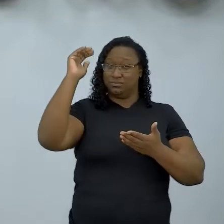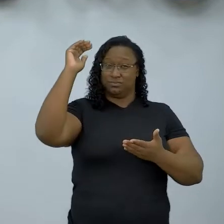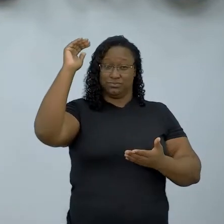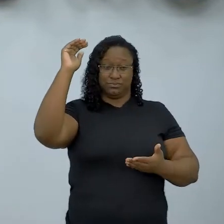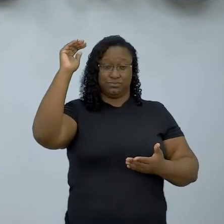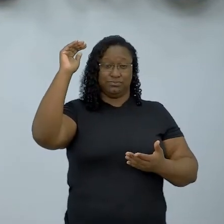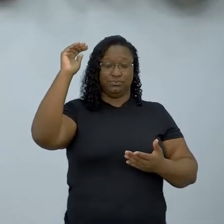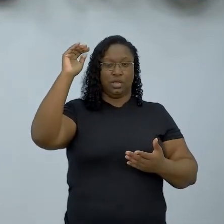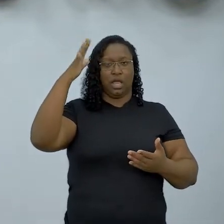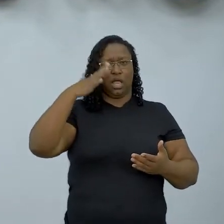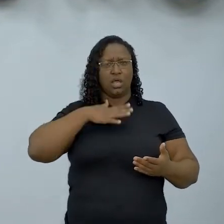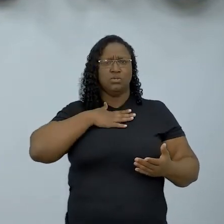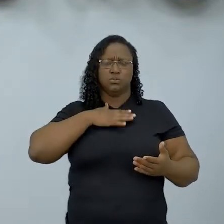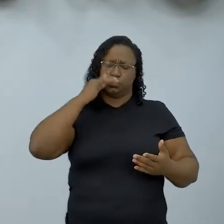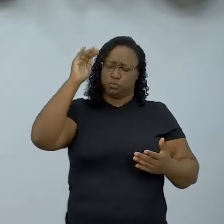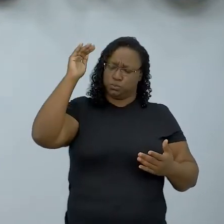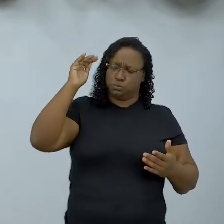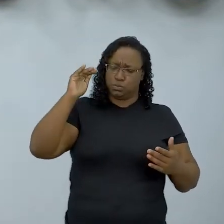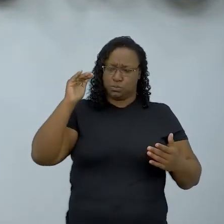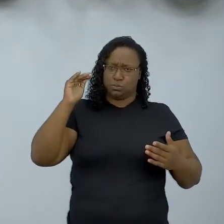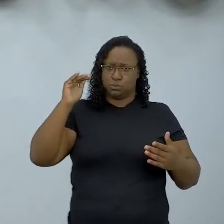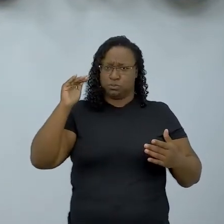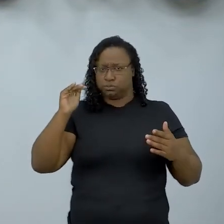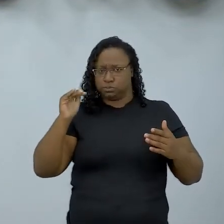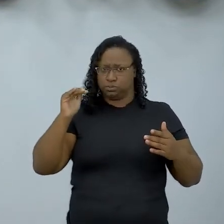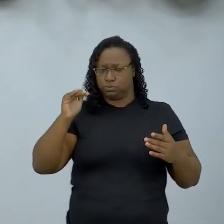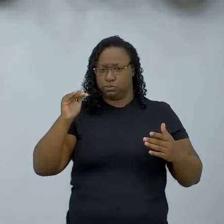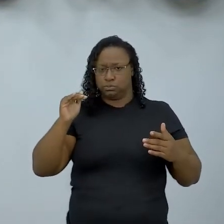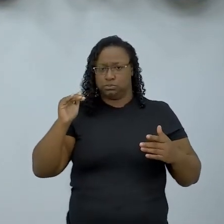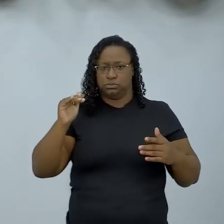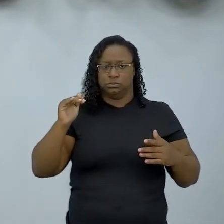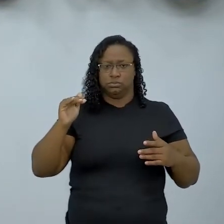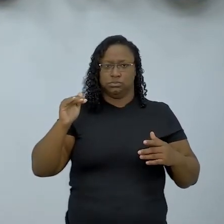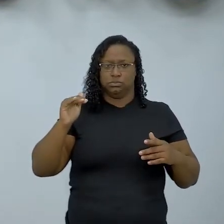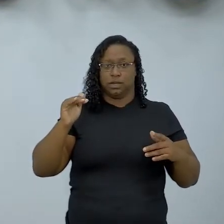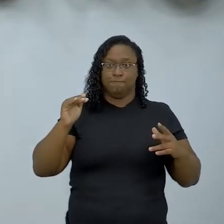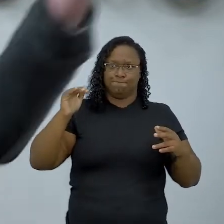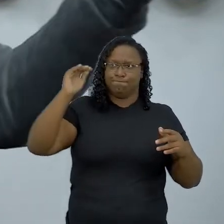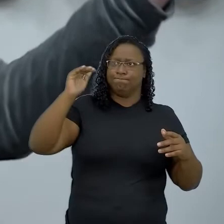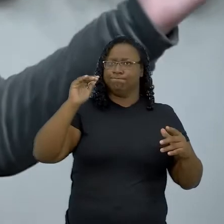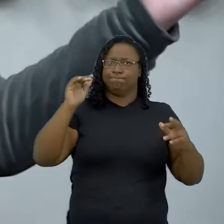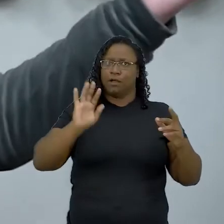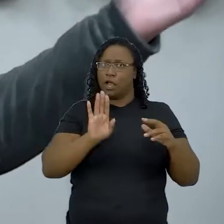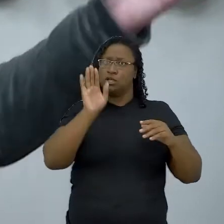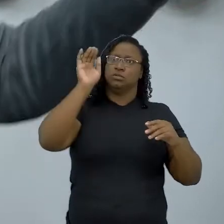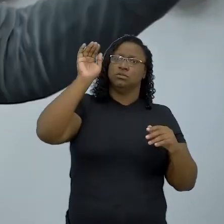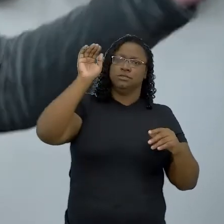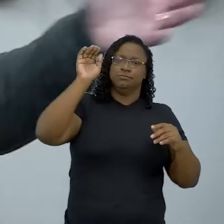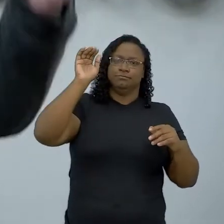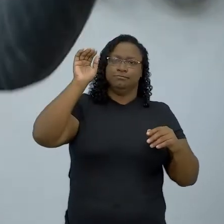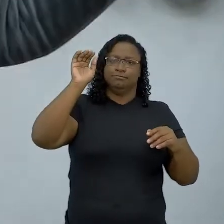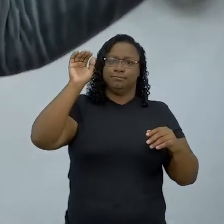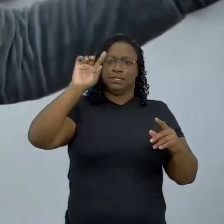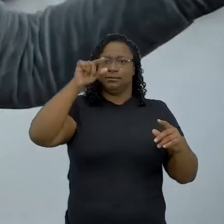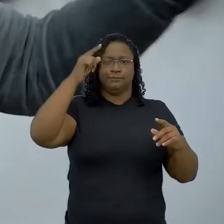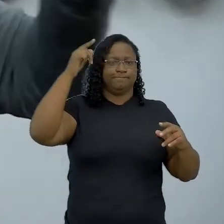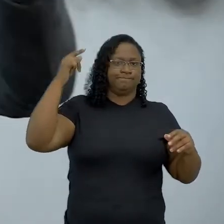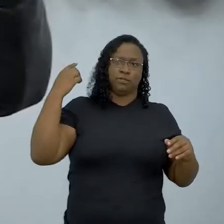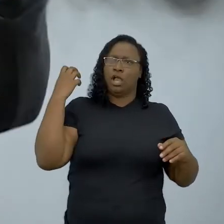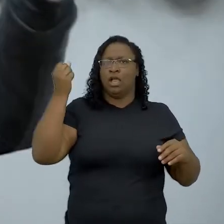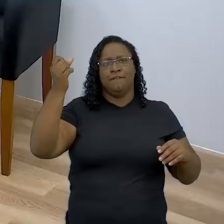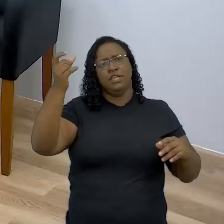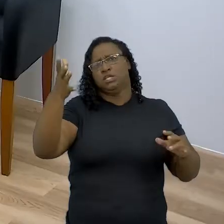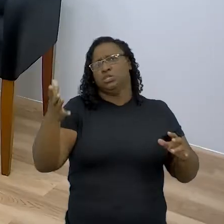gastando muito, deu uma quedinha, aí subiu de novo, deu uma bobeadinha, aí falou, nossa, tá muito alta. Aí cortou, começou a tomar ou viajou. Banho na casa da mãe, começou, ou teve algum problema,